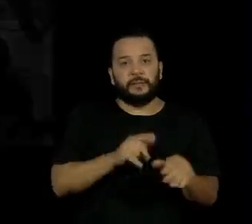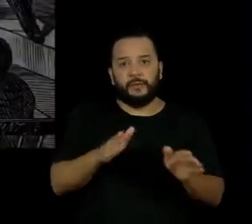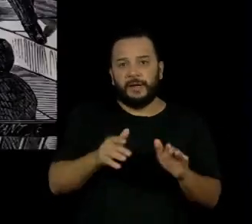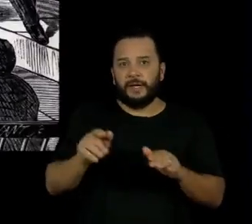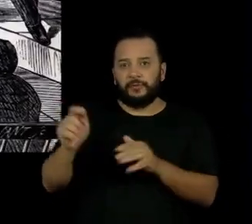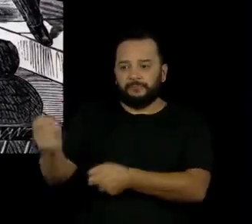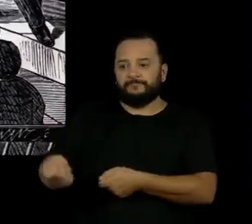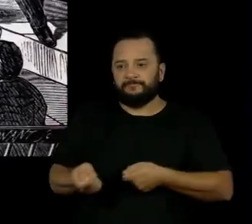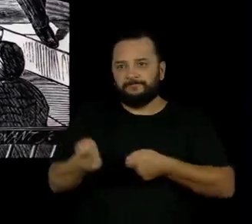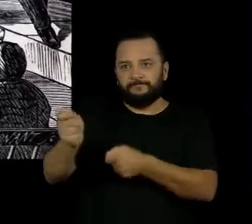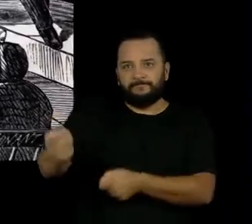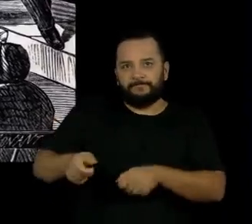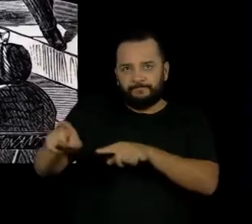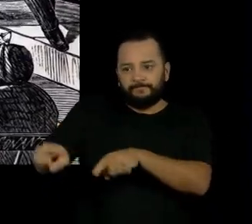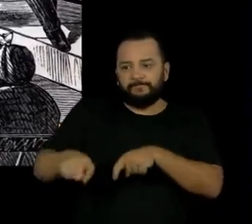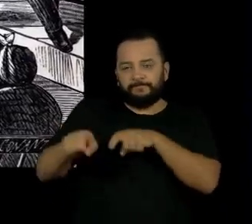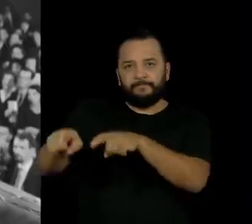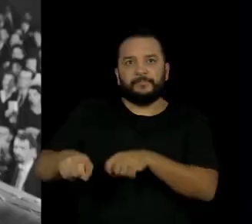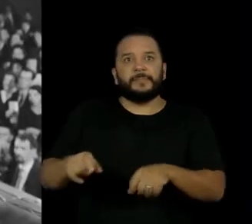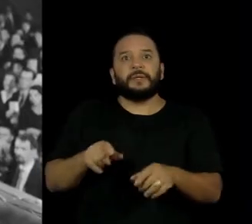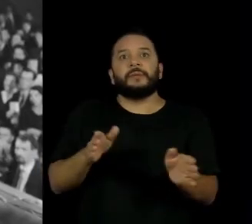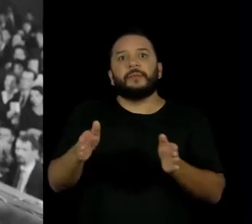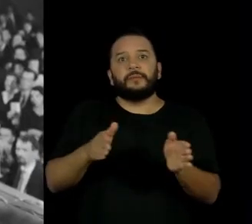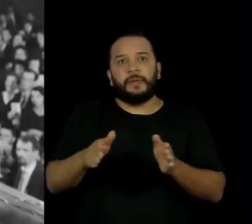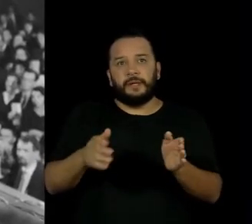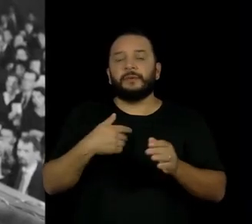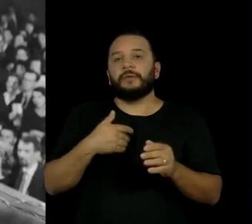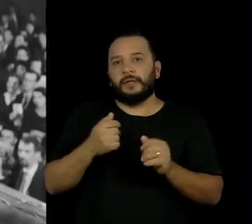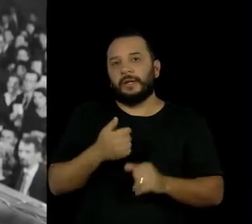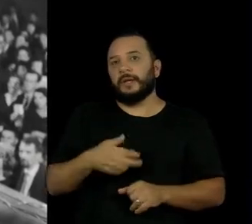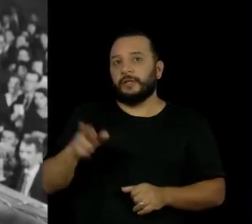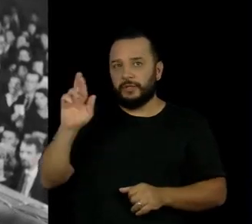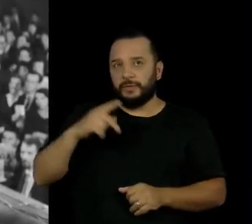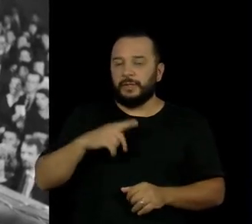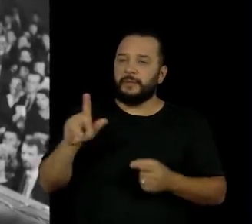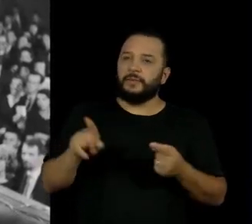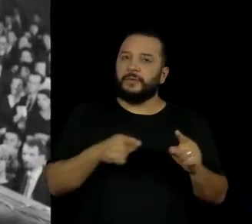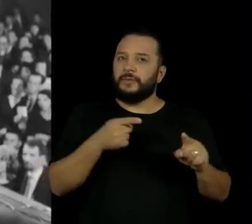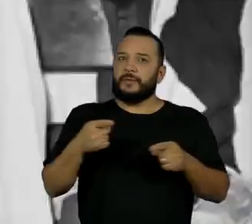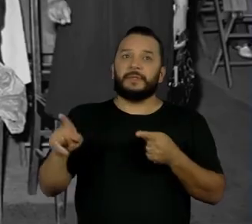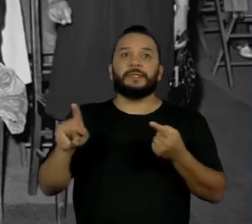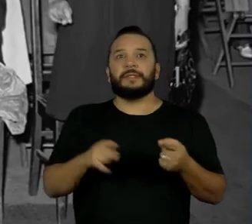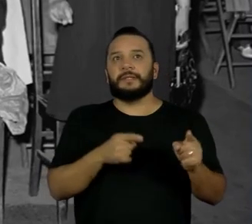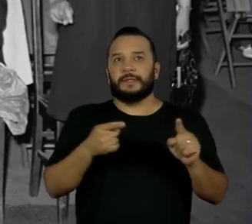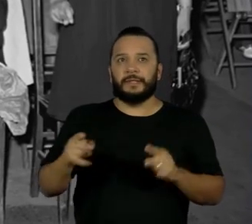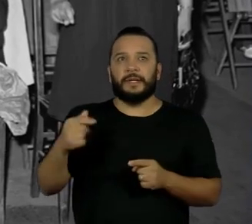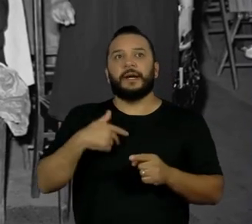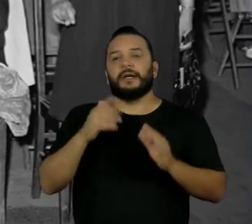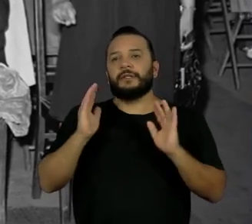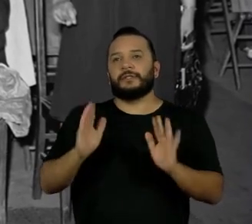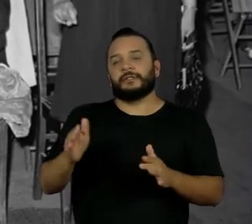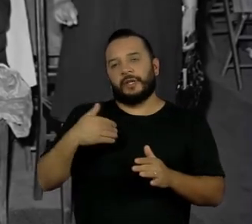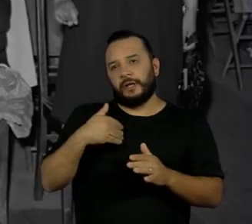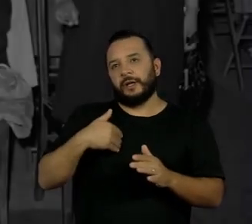nos tempos religiosos seus belos hinos proporcionavam uma conexão mais inspirada com seus Deuses